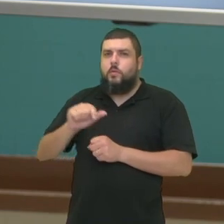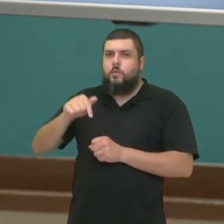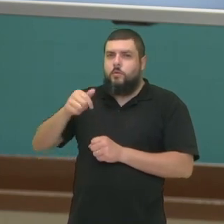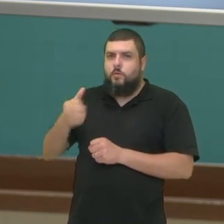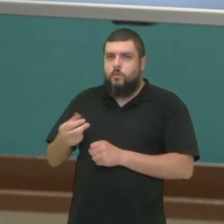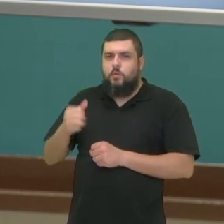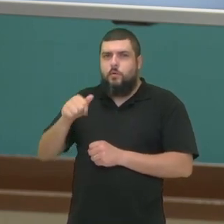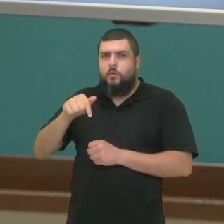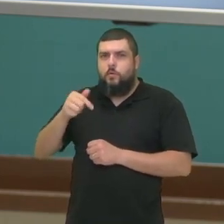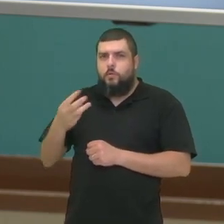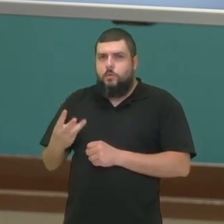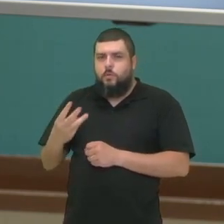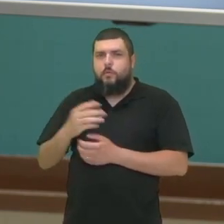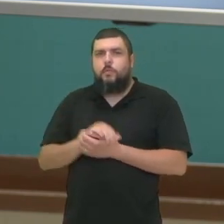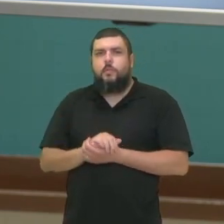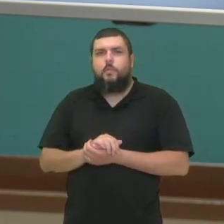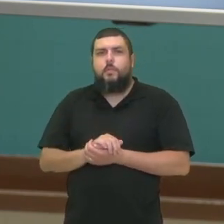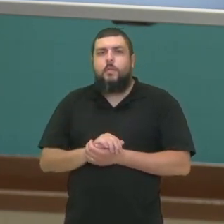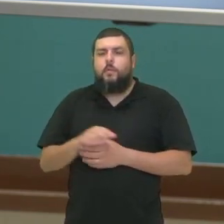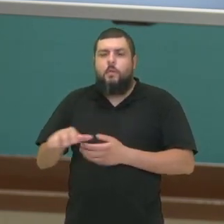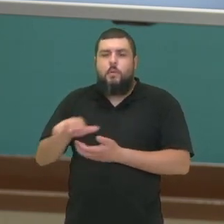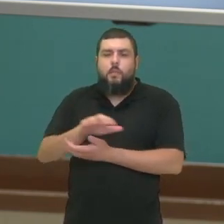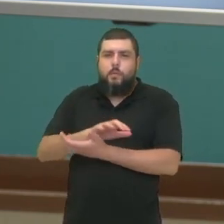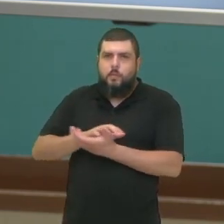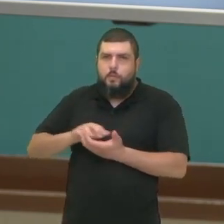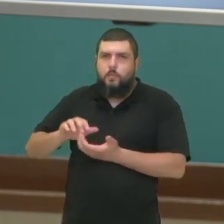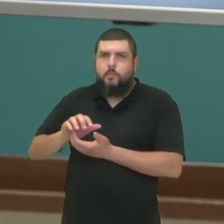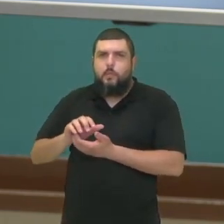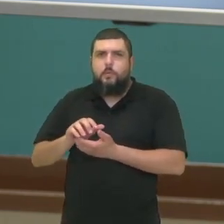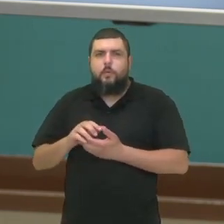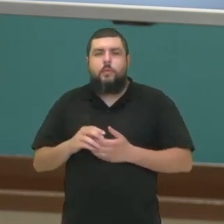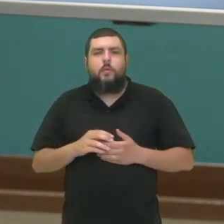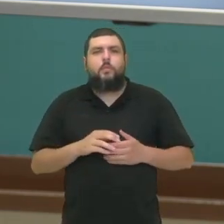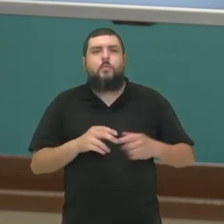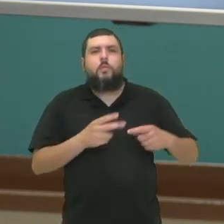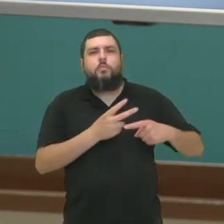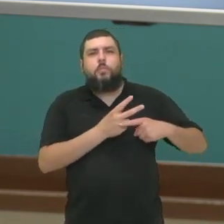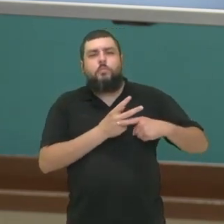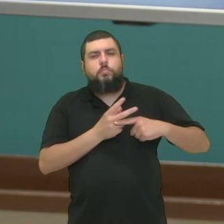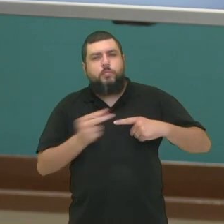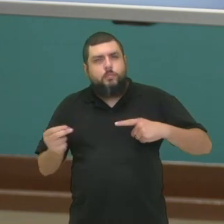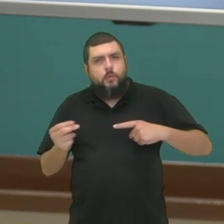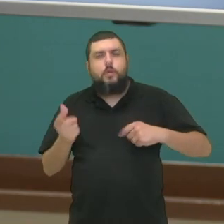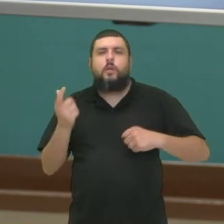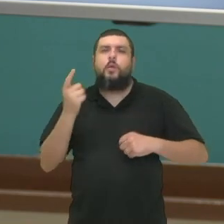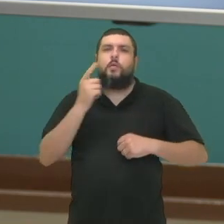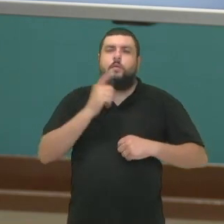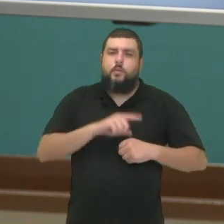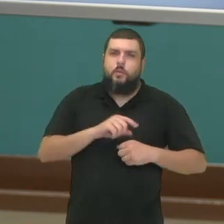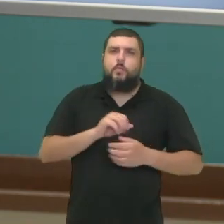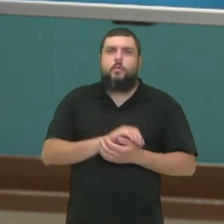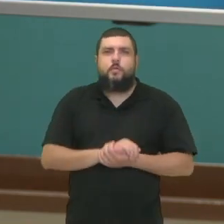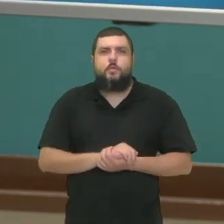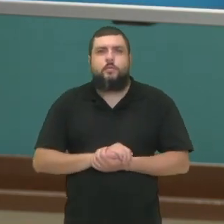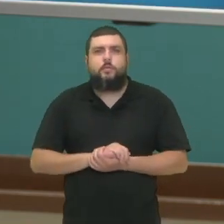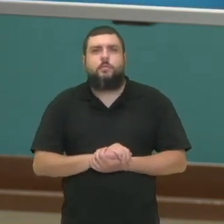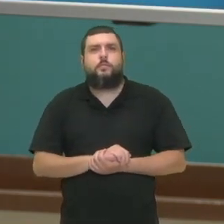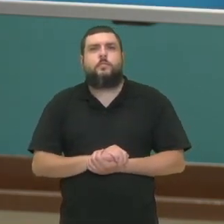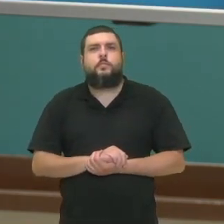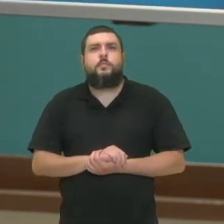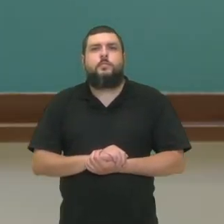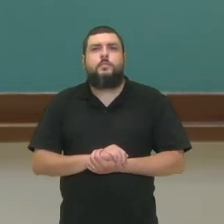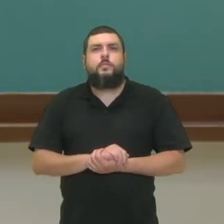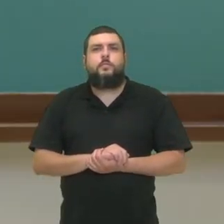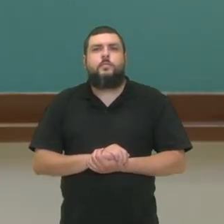Foi uma grande revolta e, apesar de algumas vitórias, no final, o exército romano conseguiu se unir e vencer os